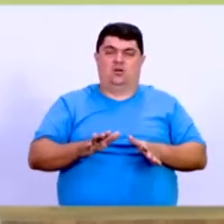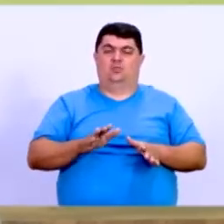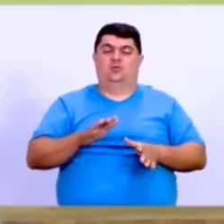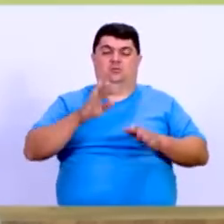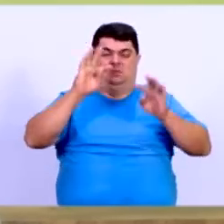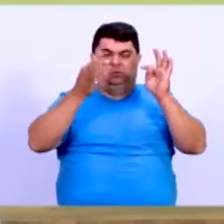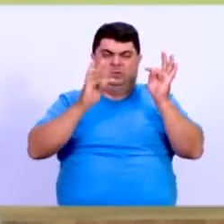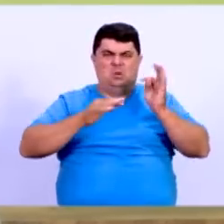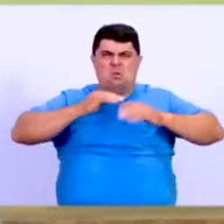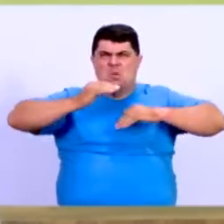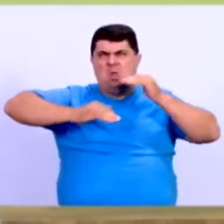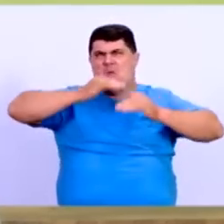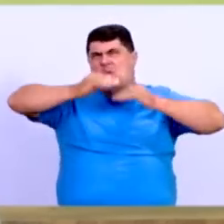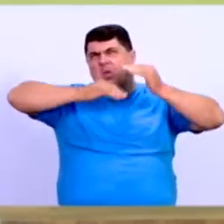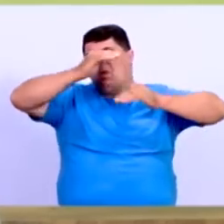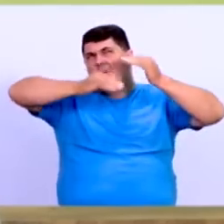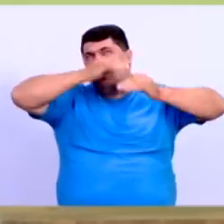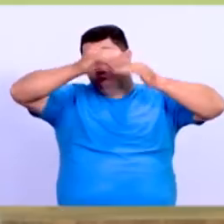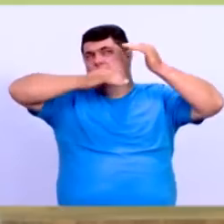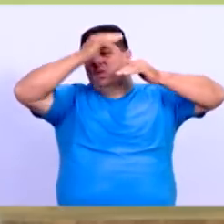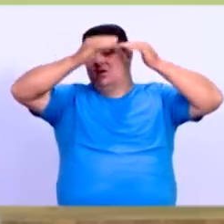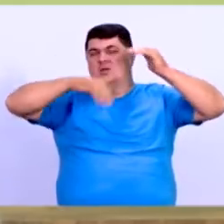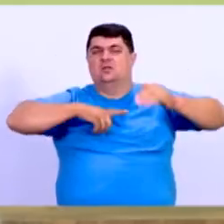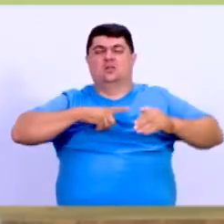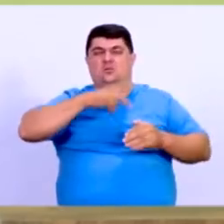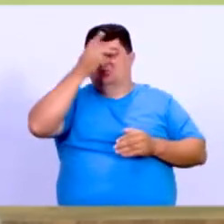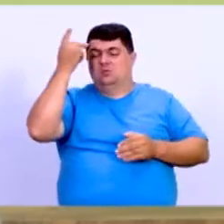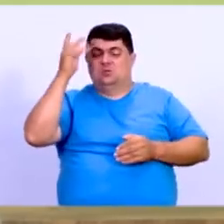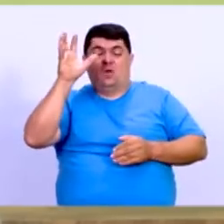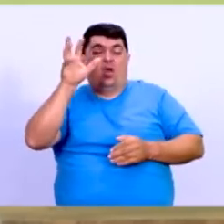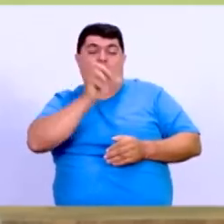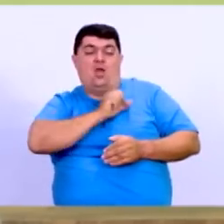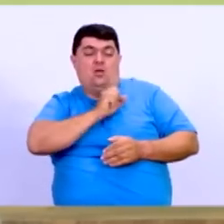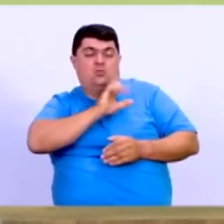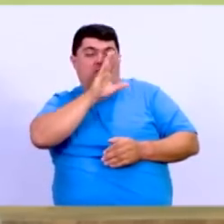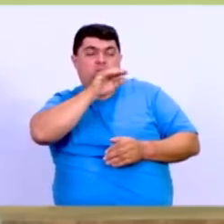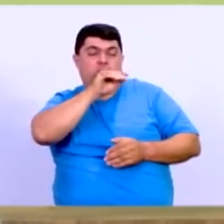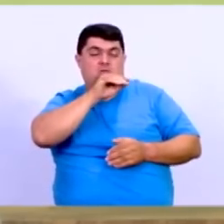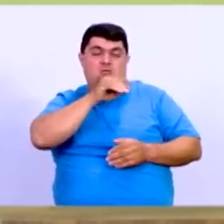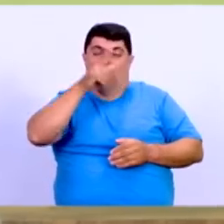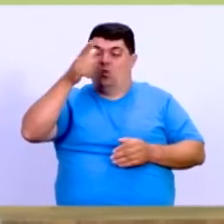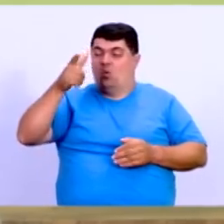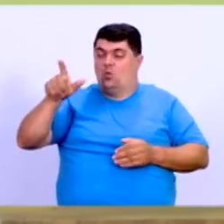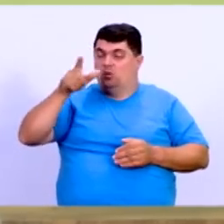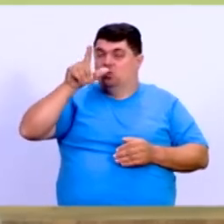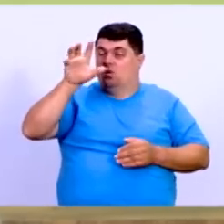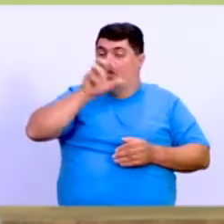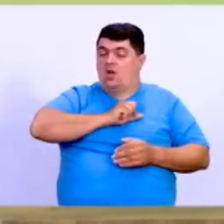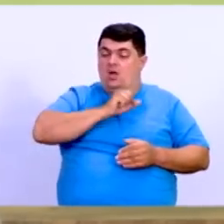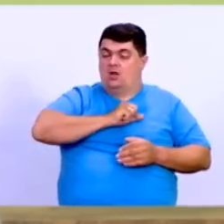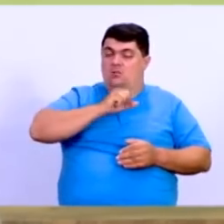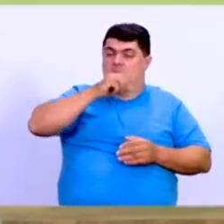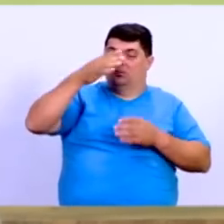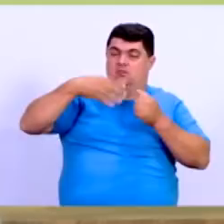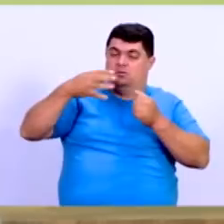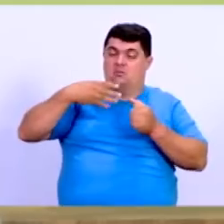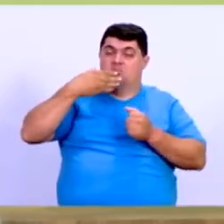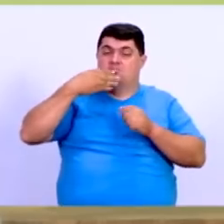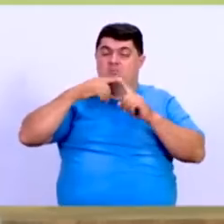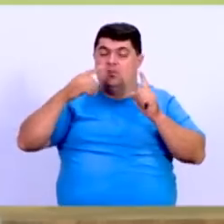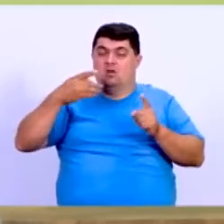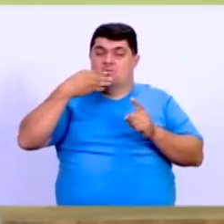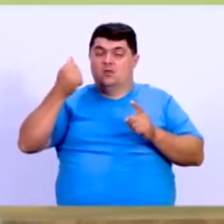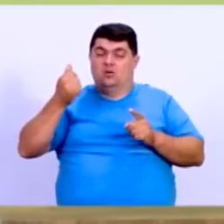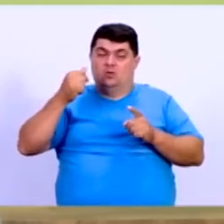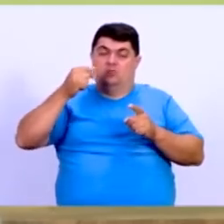tecnologia avança e evolui, tem fãs apaixonados de um lado e de outro. Mas o melhor é aquele que cabe no seu bolso, no tamanho do